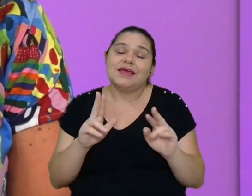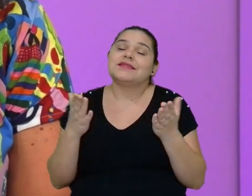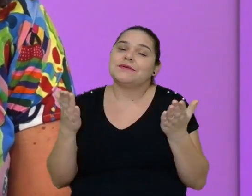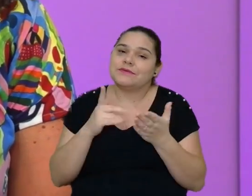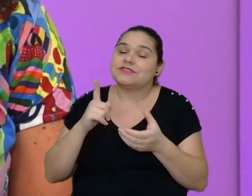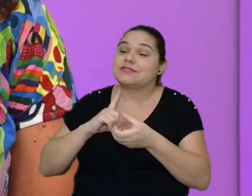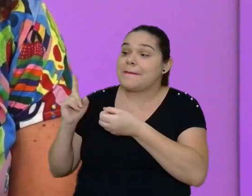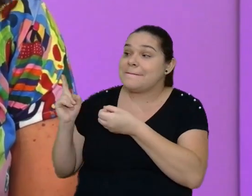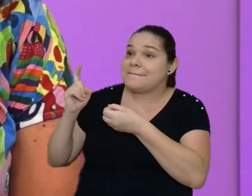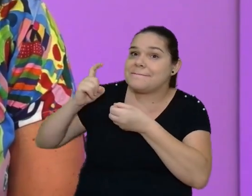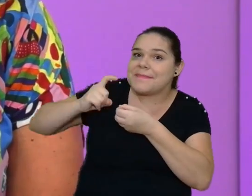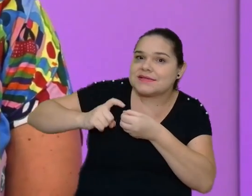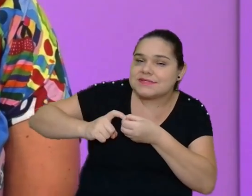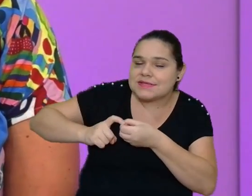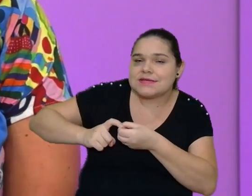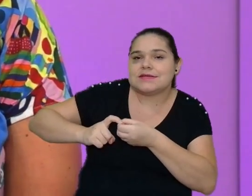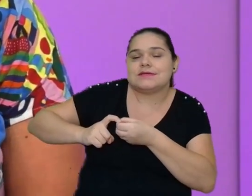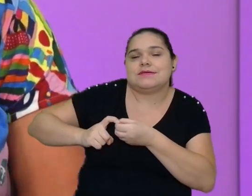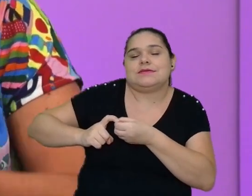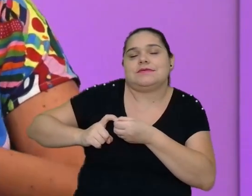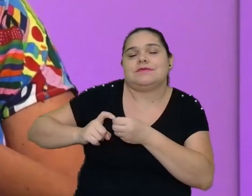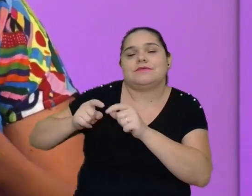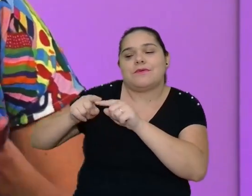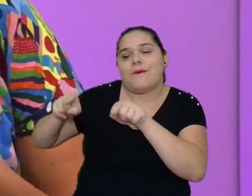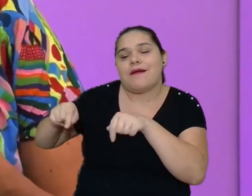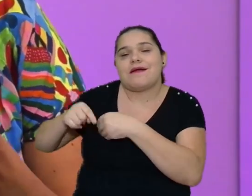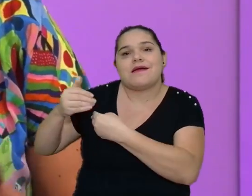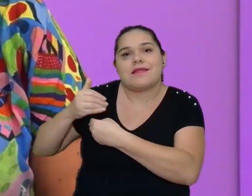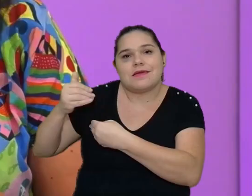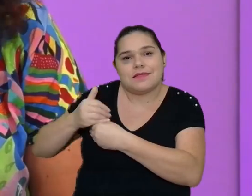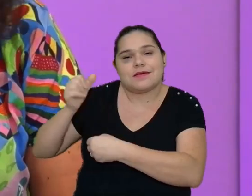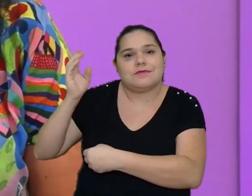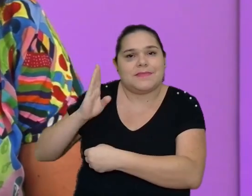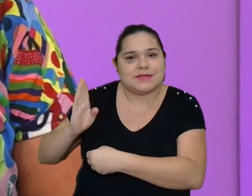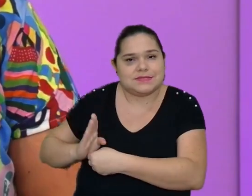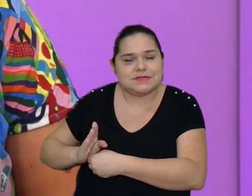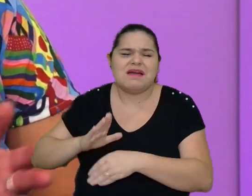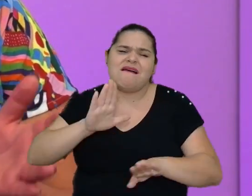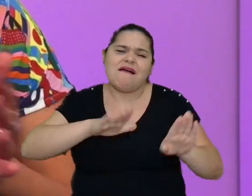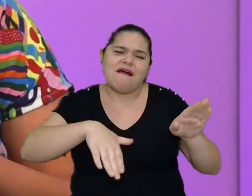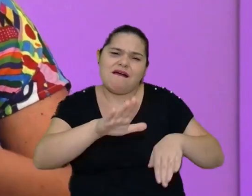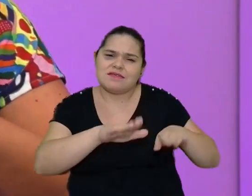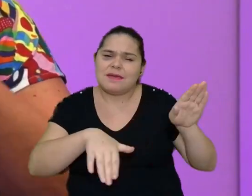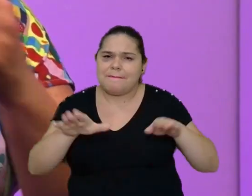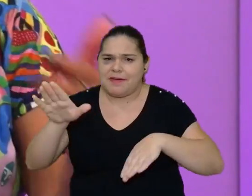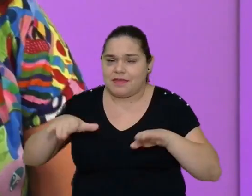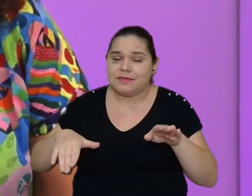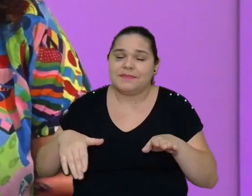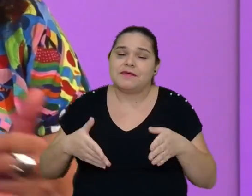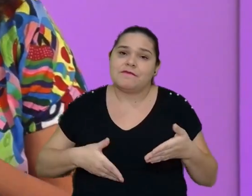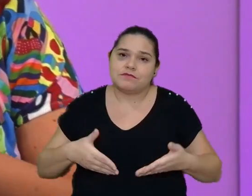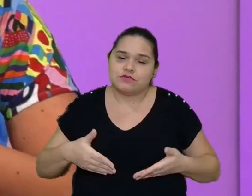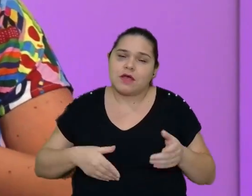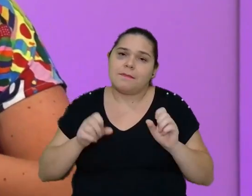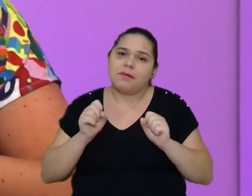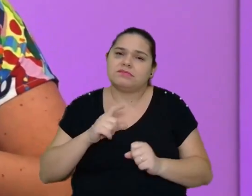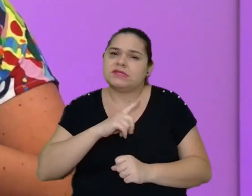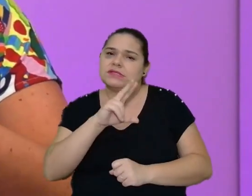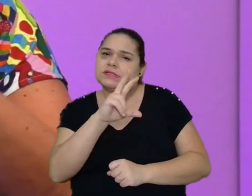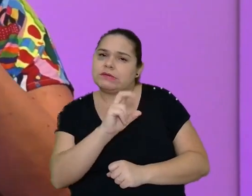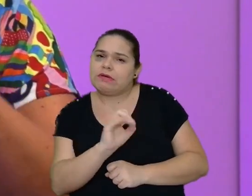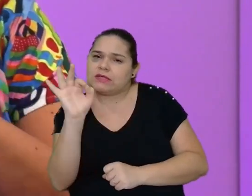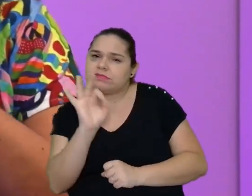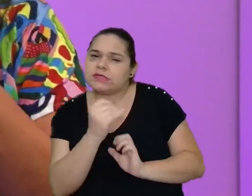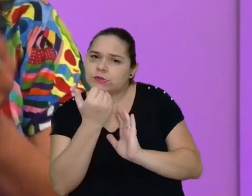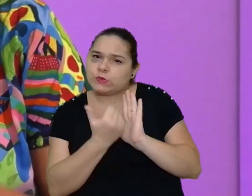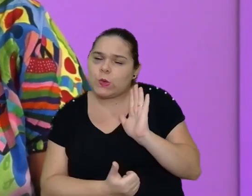Brasil, que o nosso funcionário ele tem, aí varia de clínica para clínica qual é o pacote, mas ele pode ter de 50% de desconto a 10%